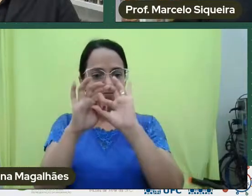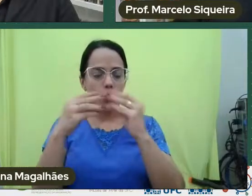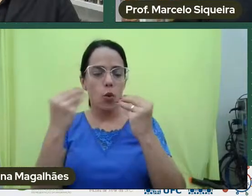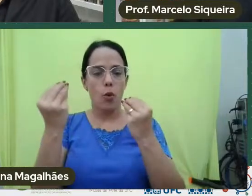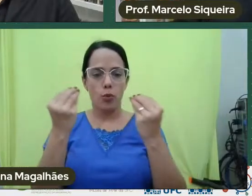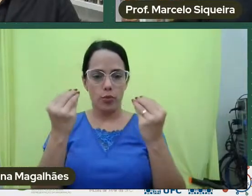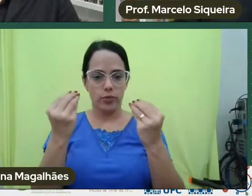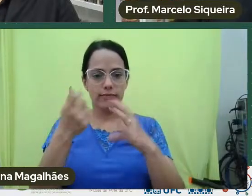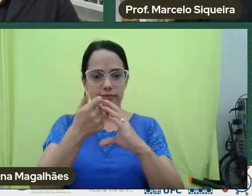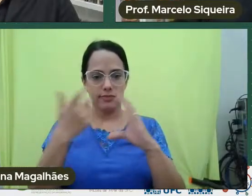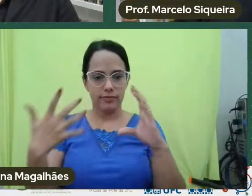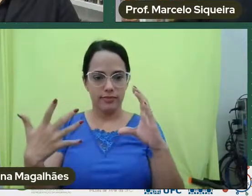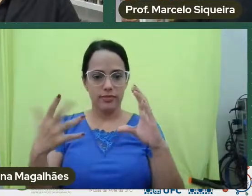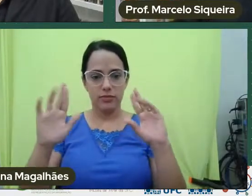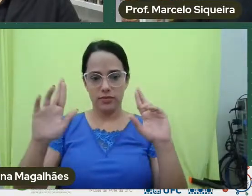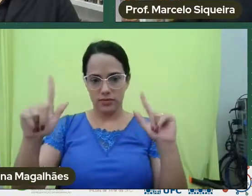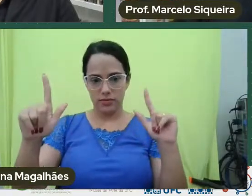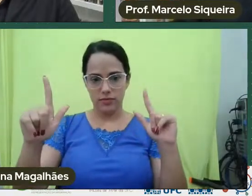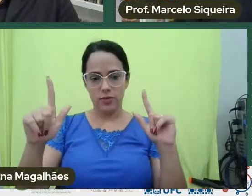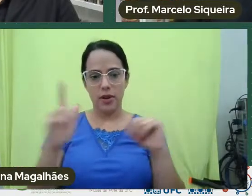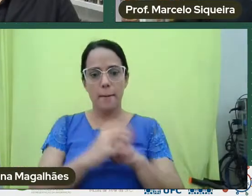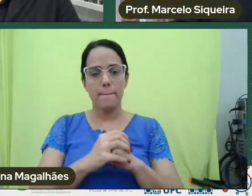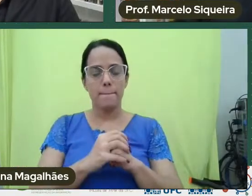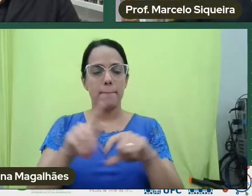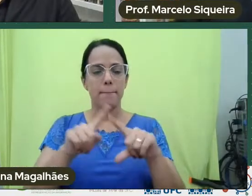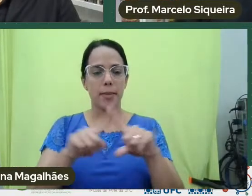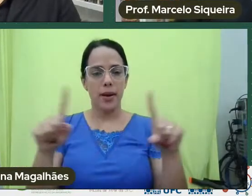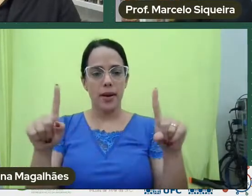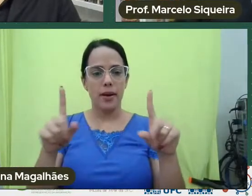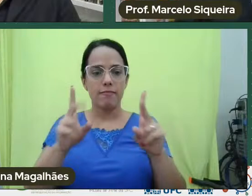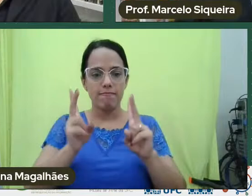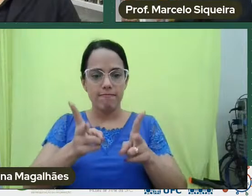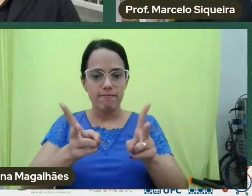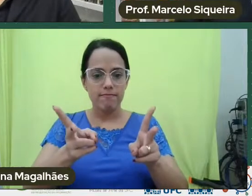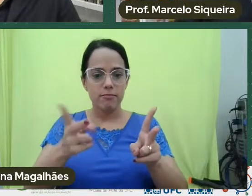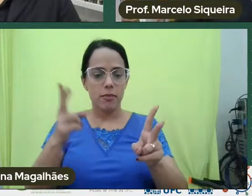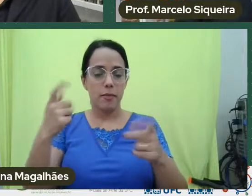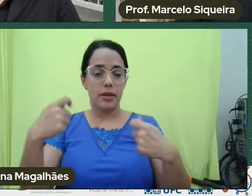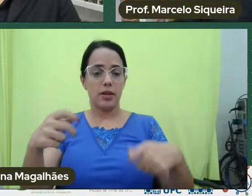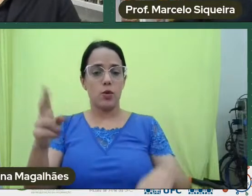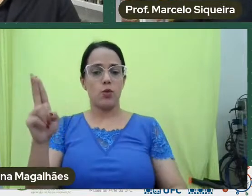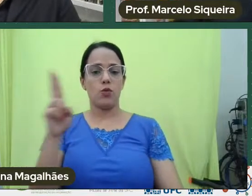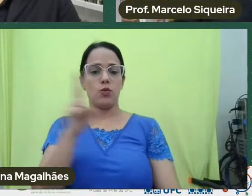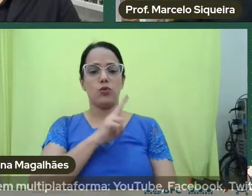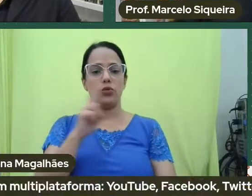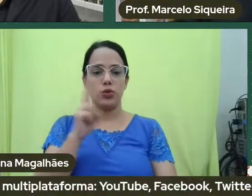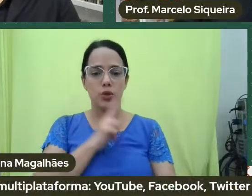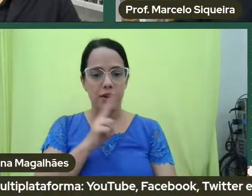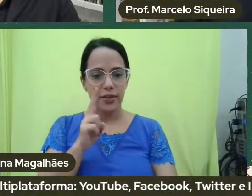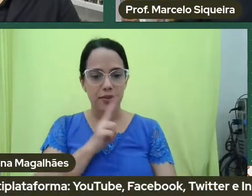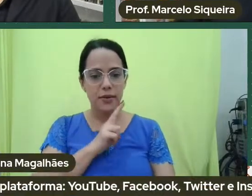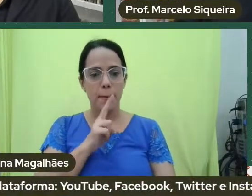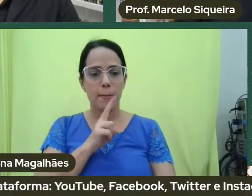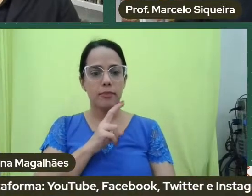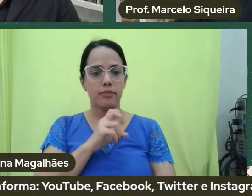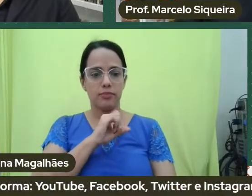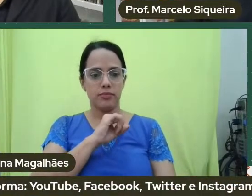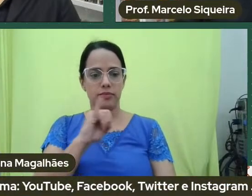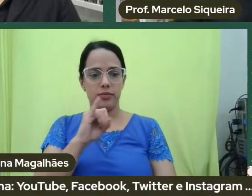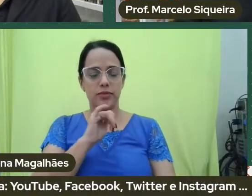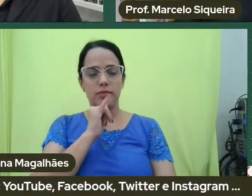São características diferentes, claro, mas a questão da preservação ela é urgente, até porque se você